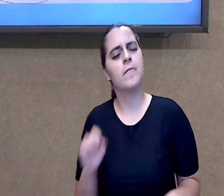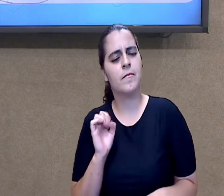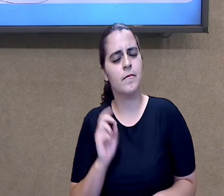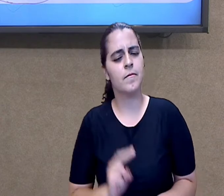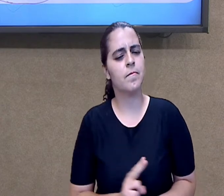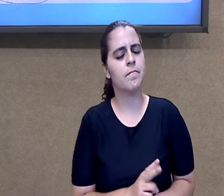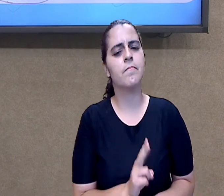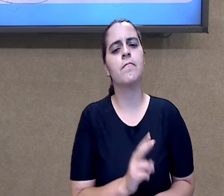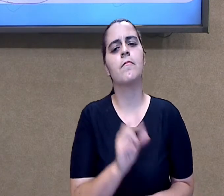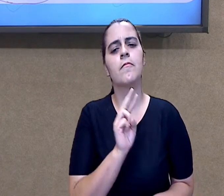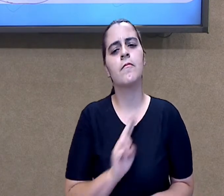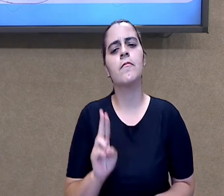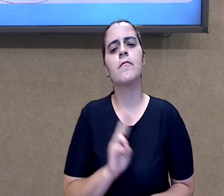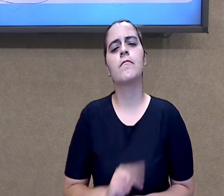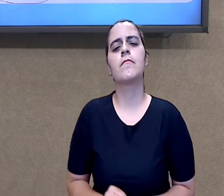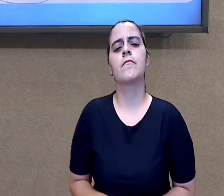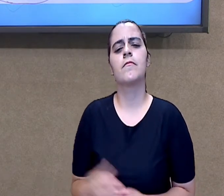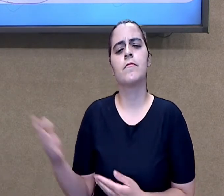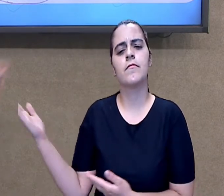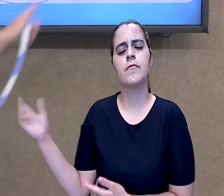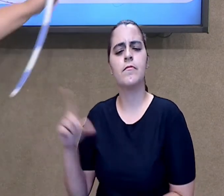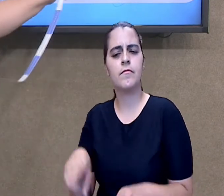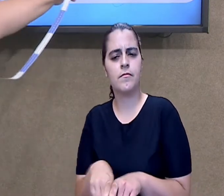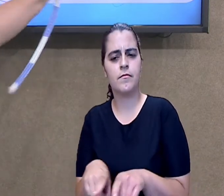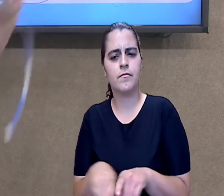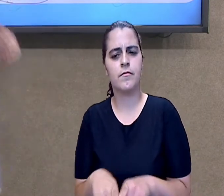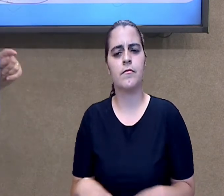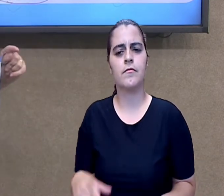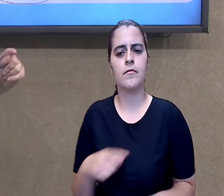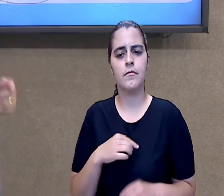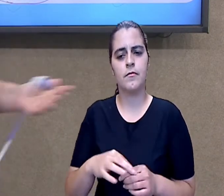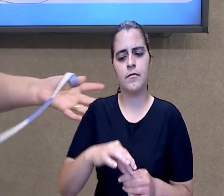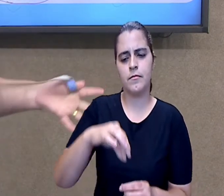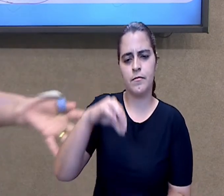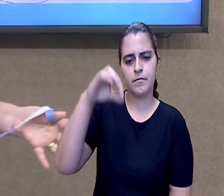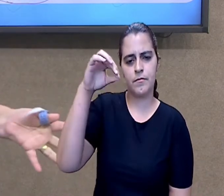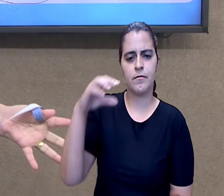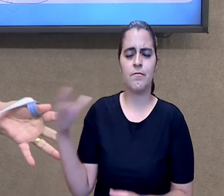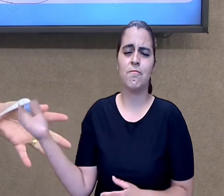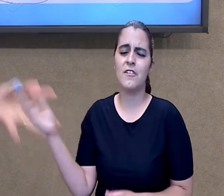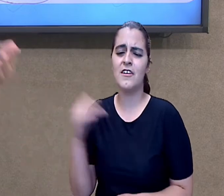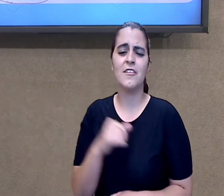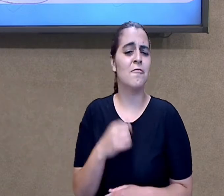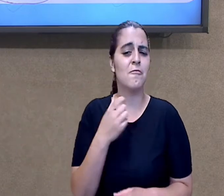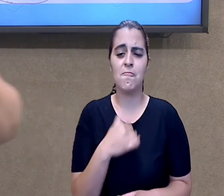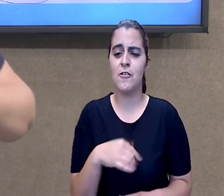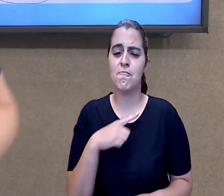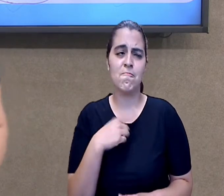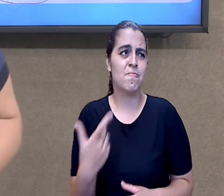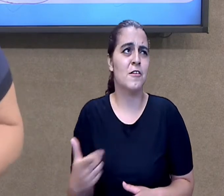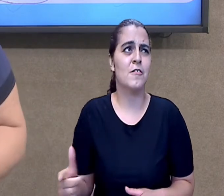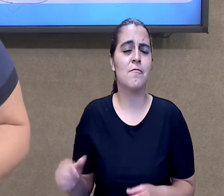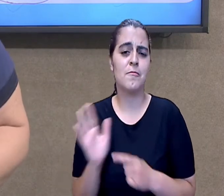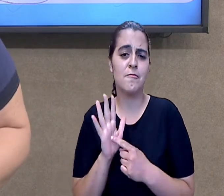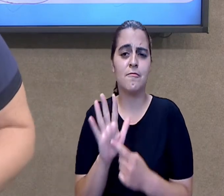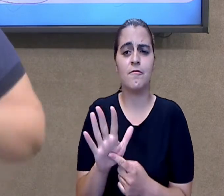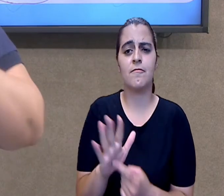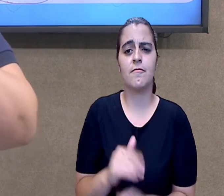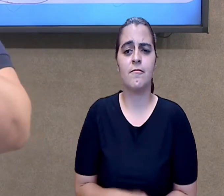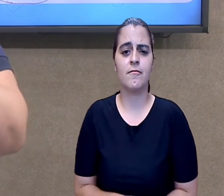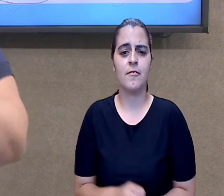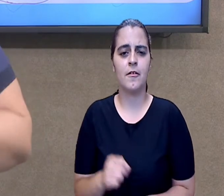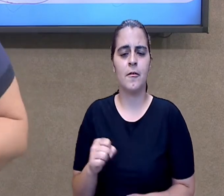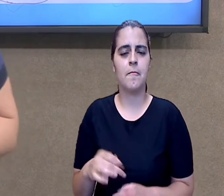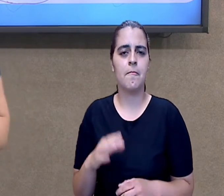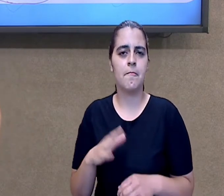por diante. E na nossa figura aqui também tem a trena. Infelizmente eu não tenho a trena aqui para mostrar para vocês,